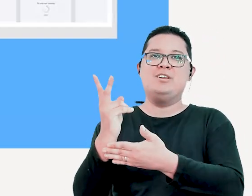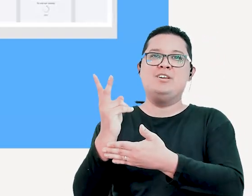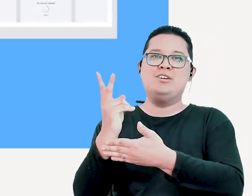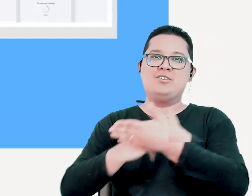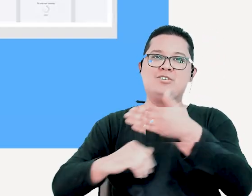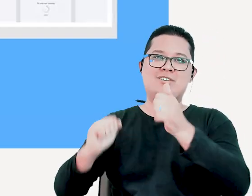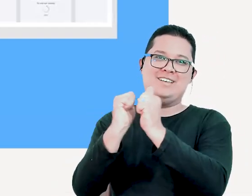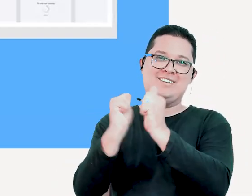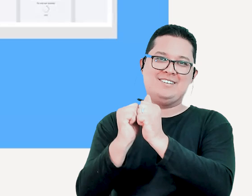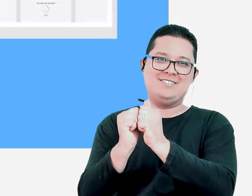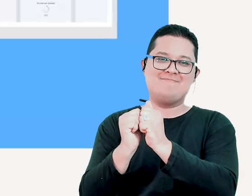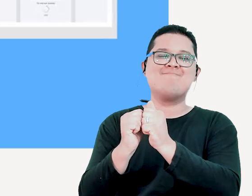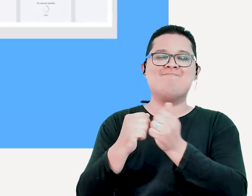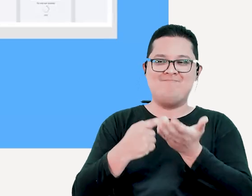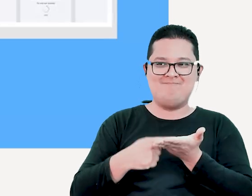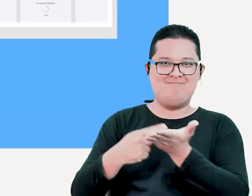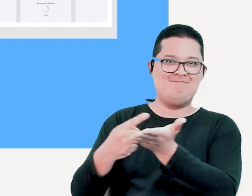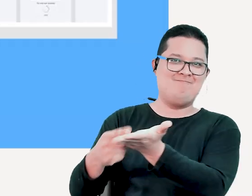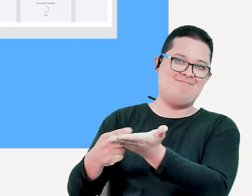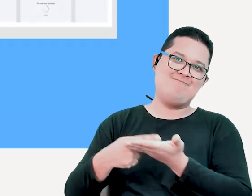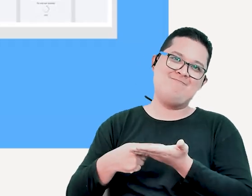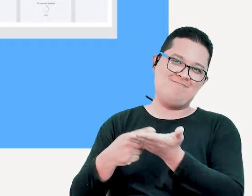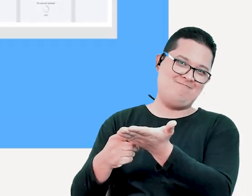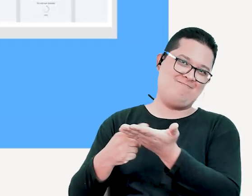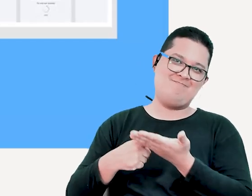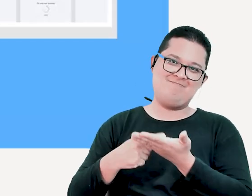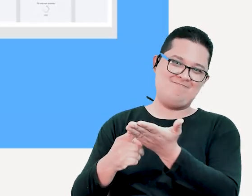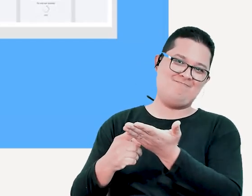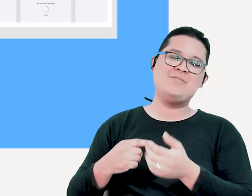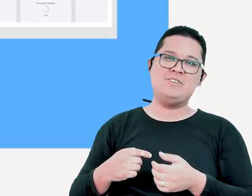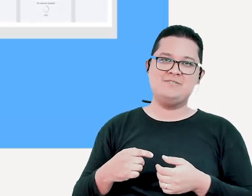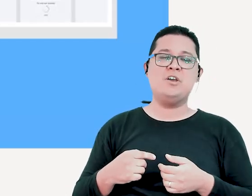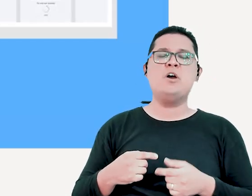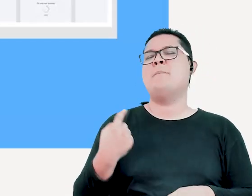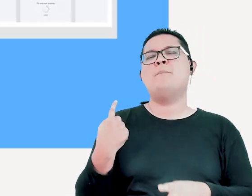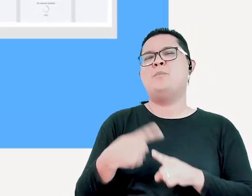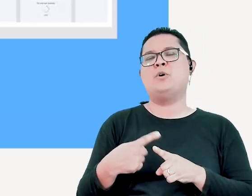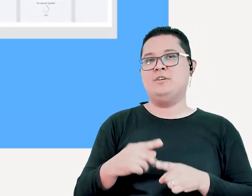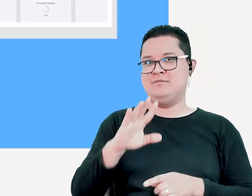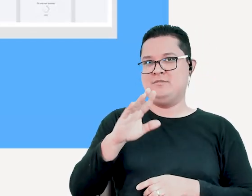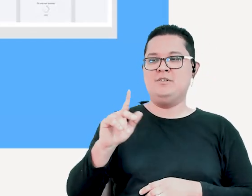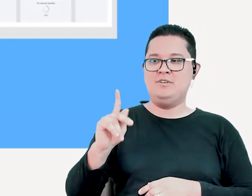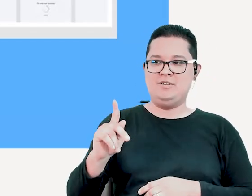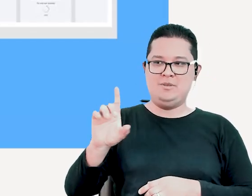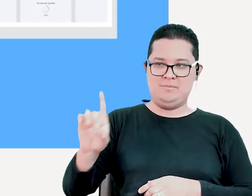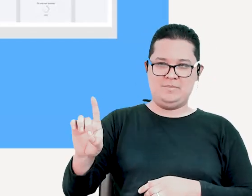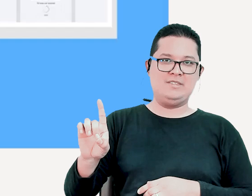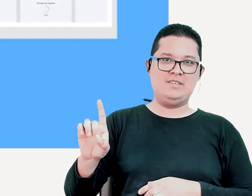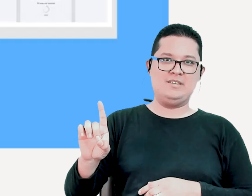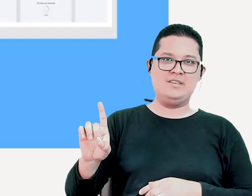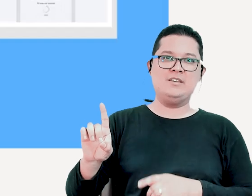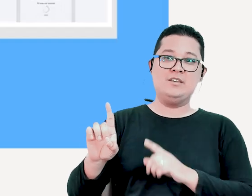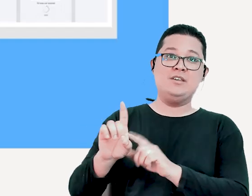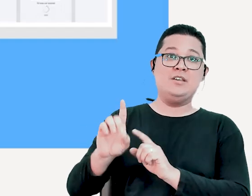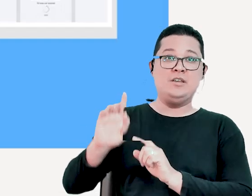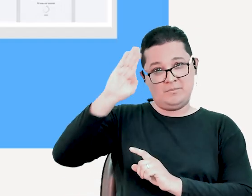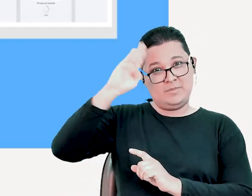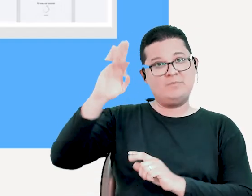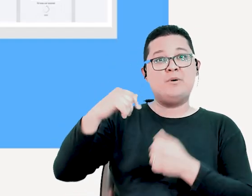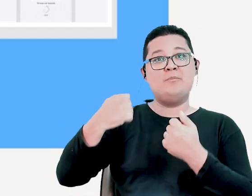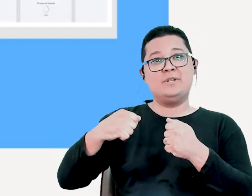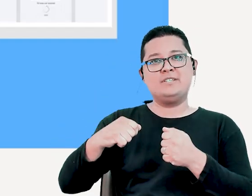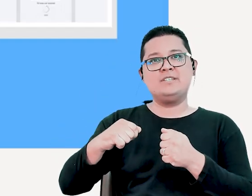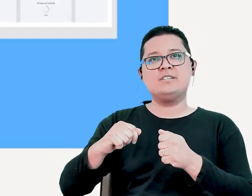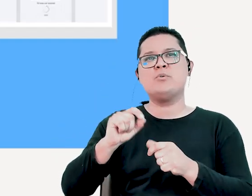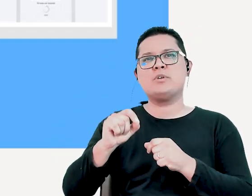eles precisam de um ferramental mais de validação e muito menos de leitura, né? Então, às vezes um guia de conteúdo,